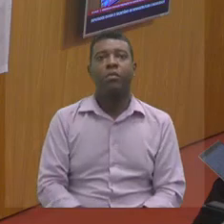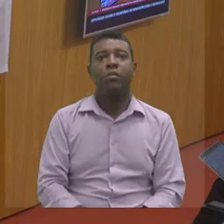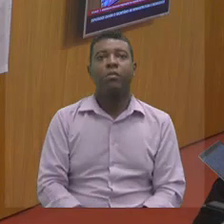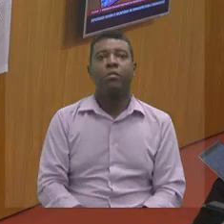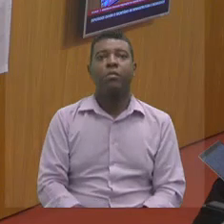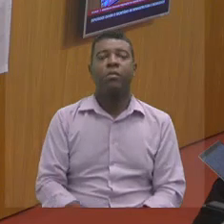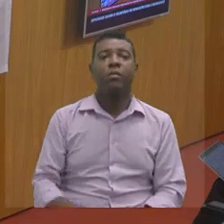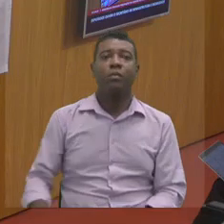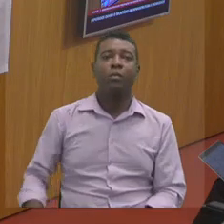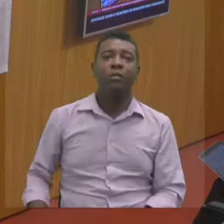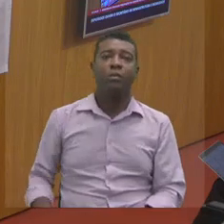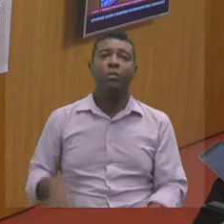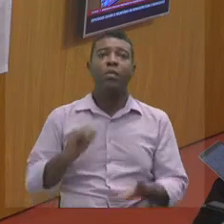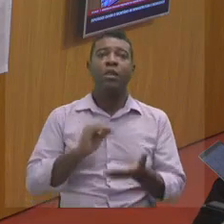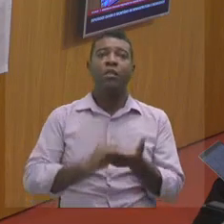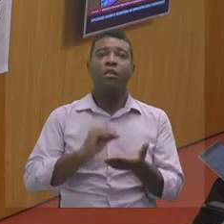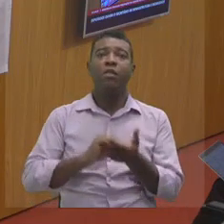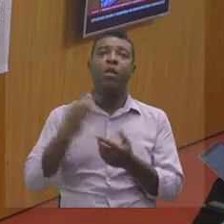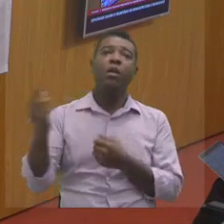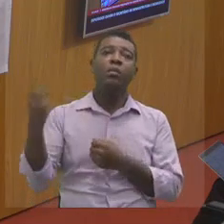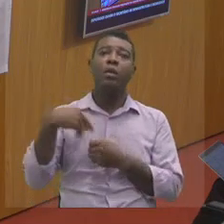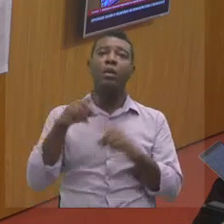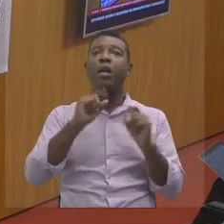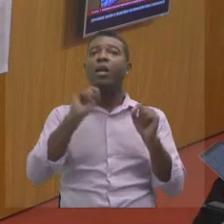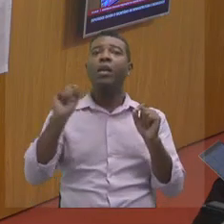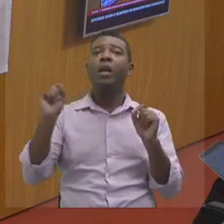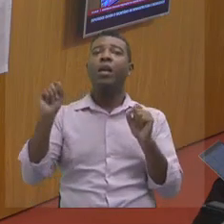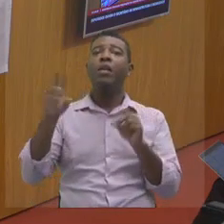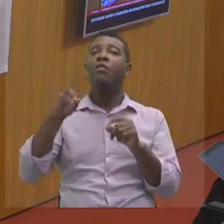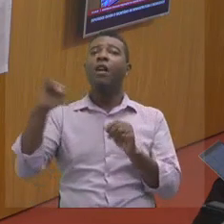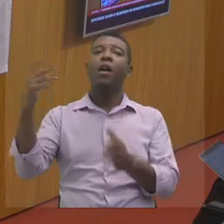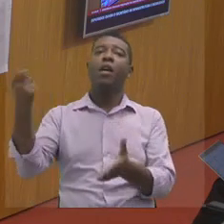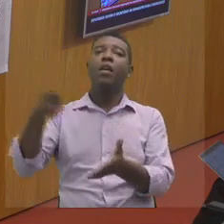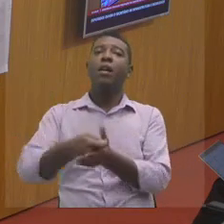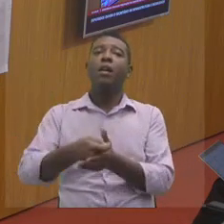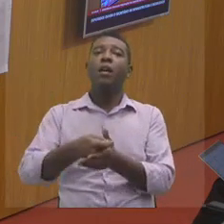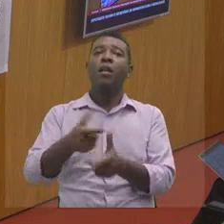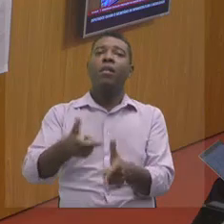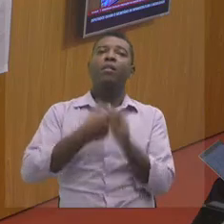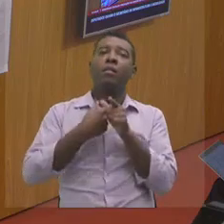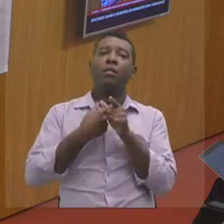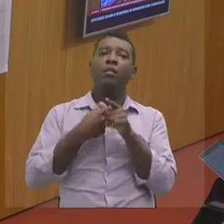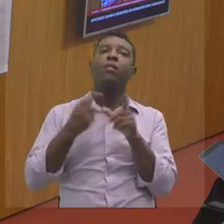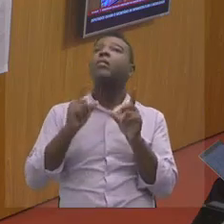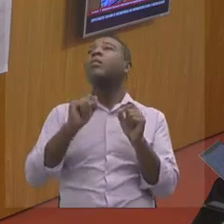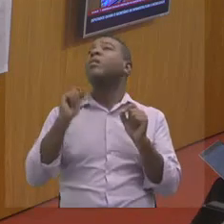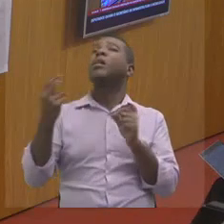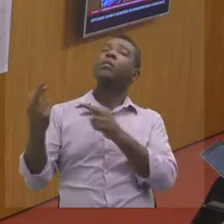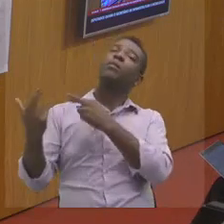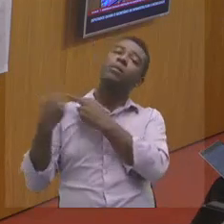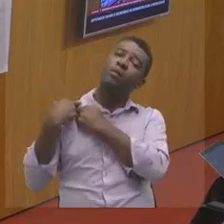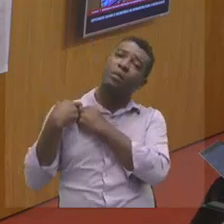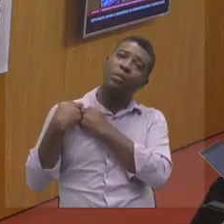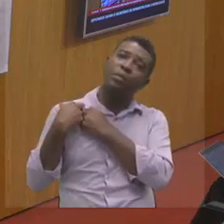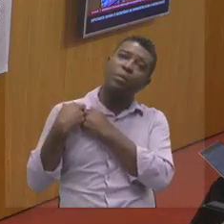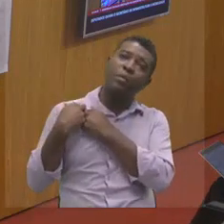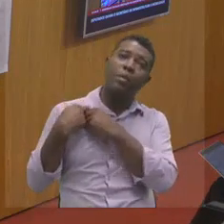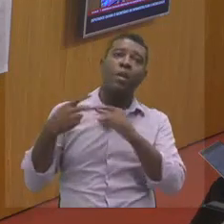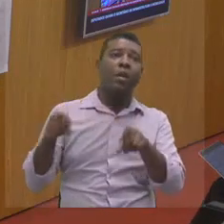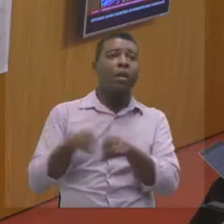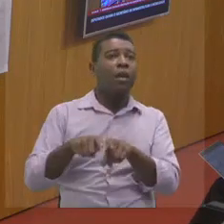faltou o senhor me responder sobre quem vai ficar com déficit e sobre a questão